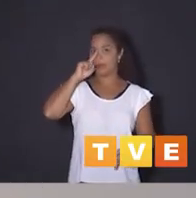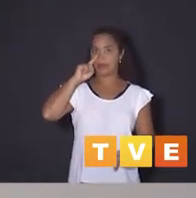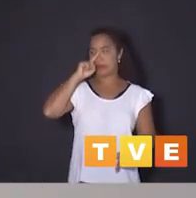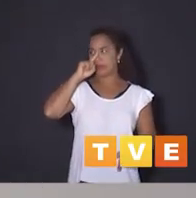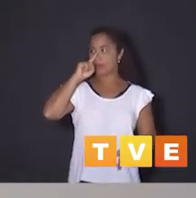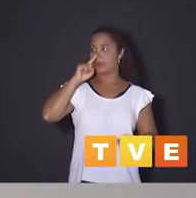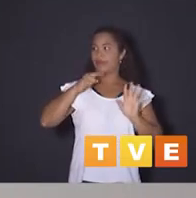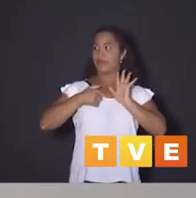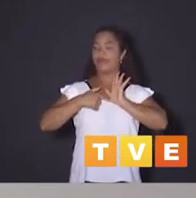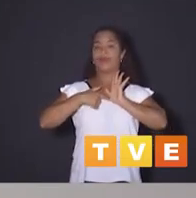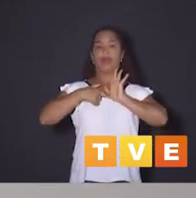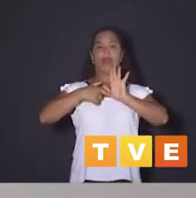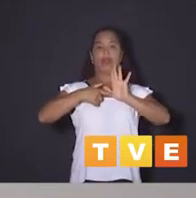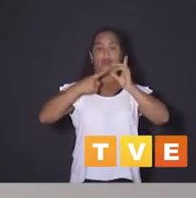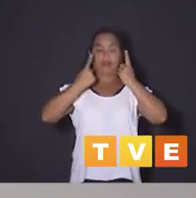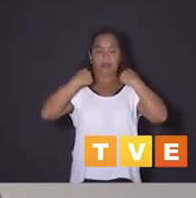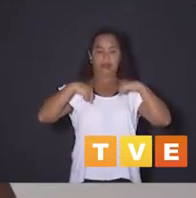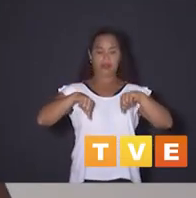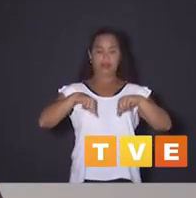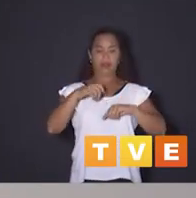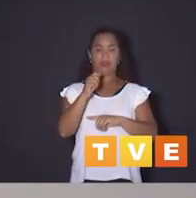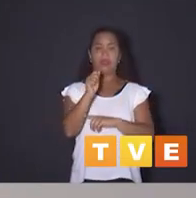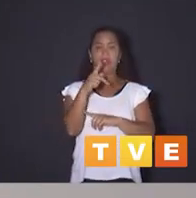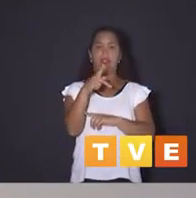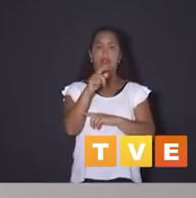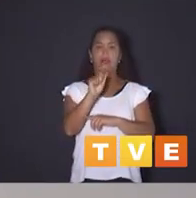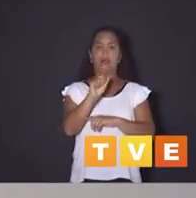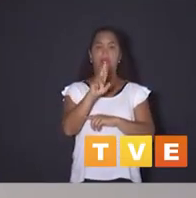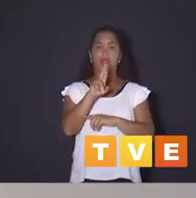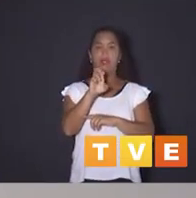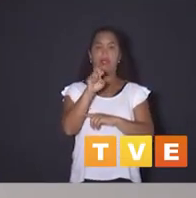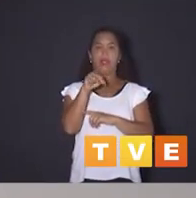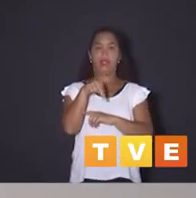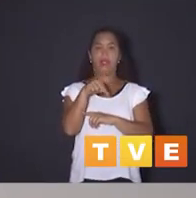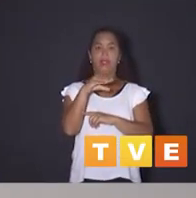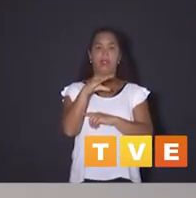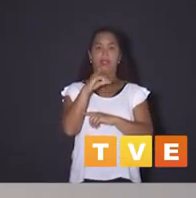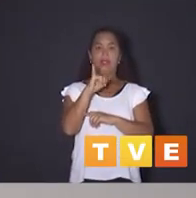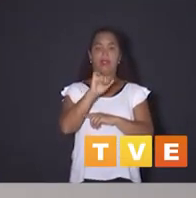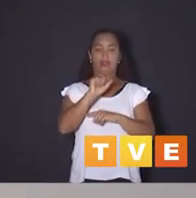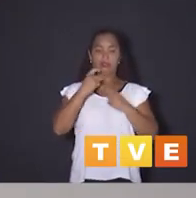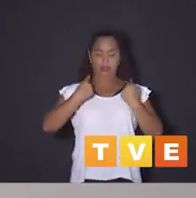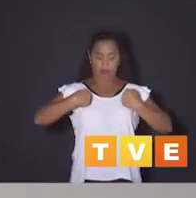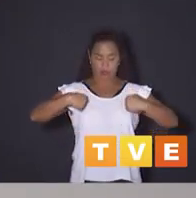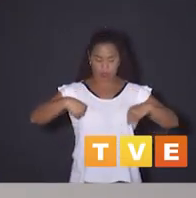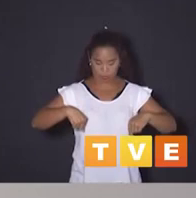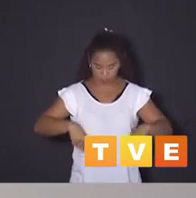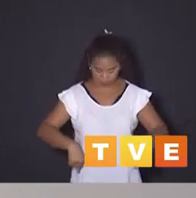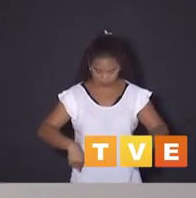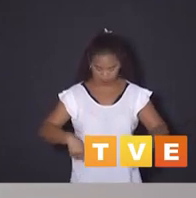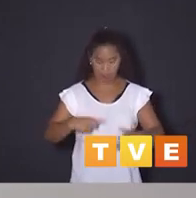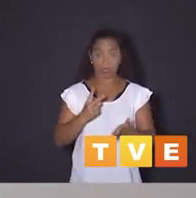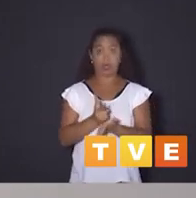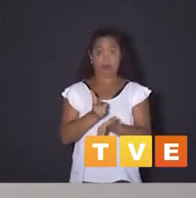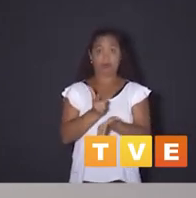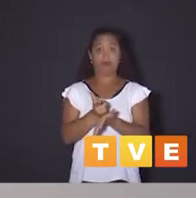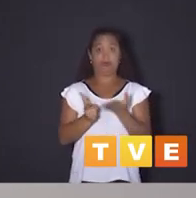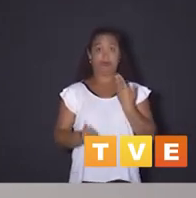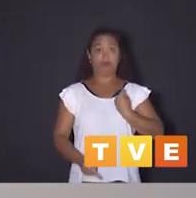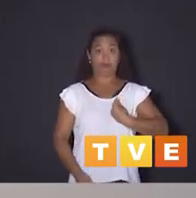de aparência a gente está falando de corpos humanos passíveis de continuar vivos ou não